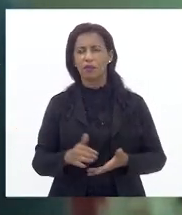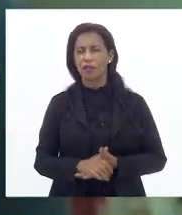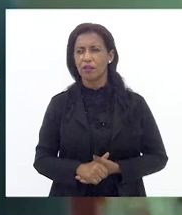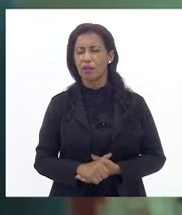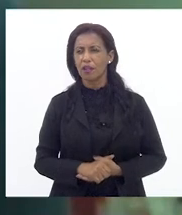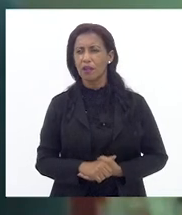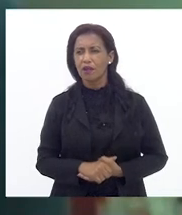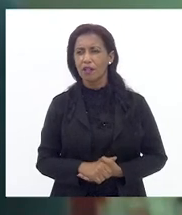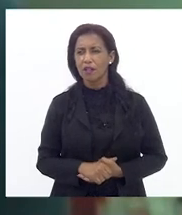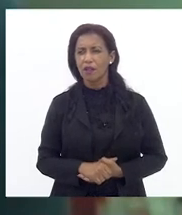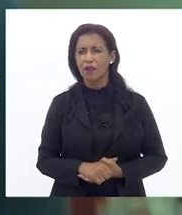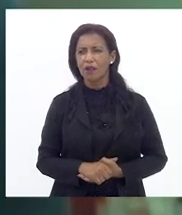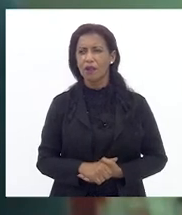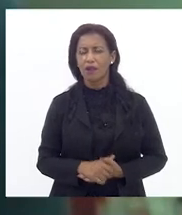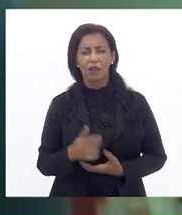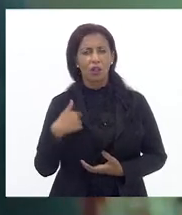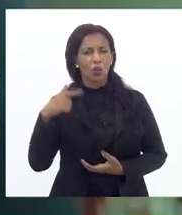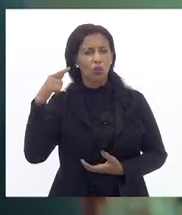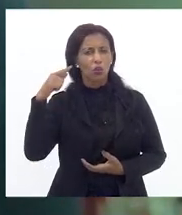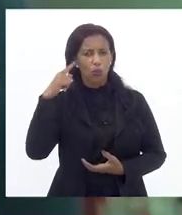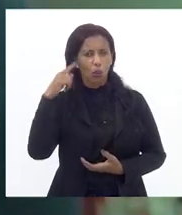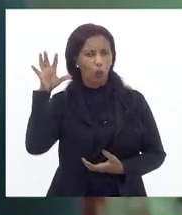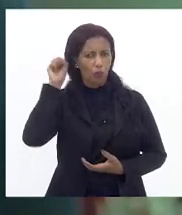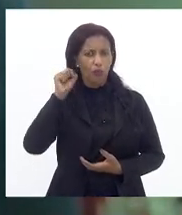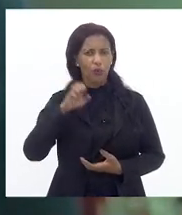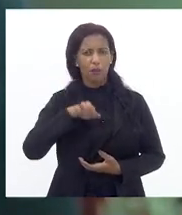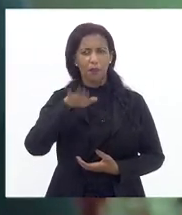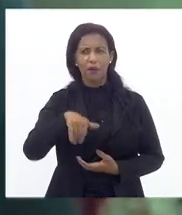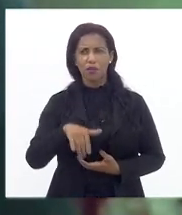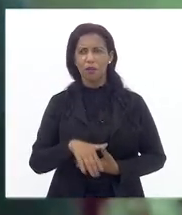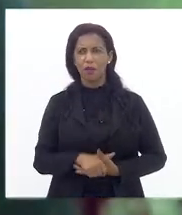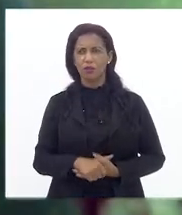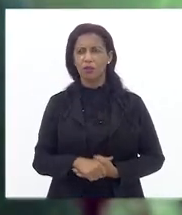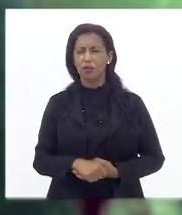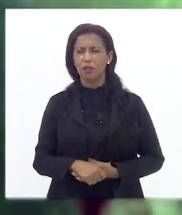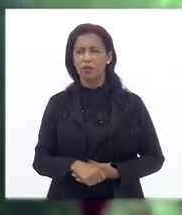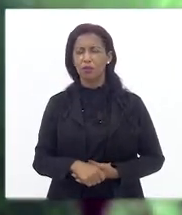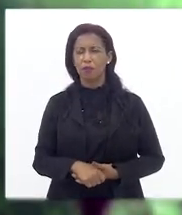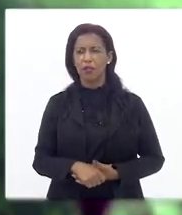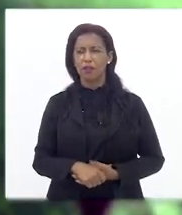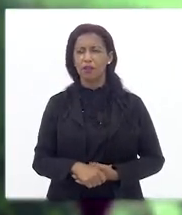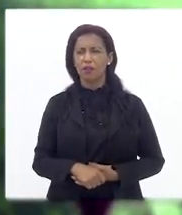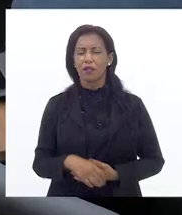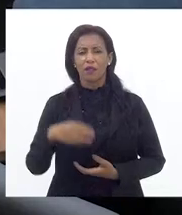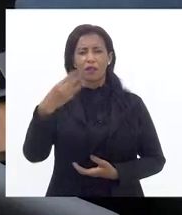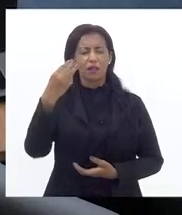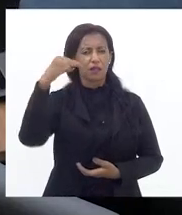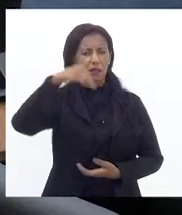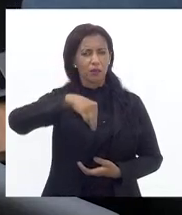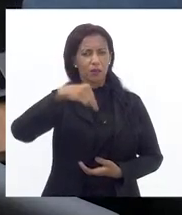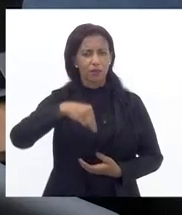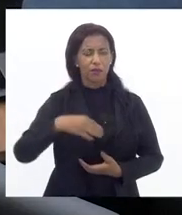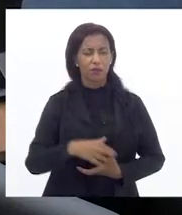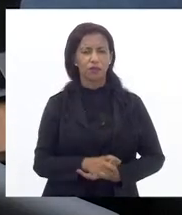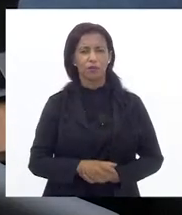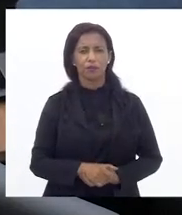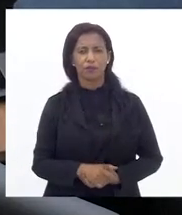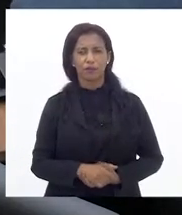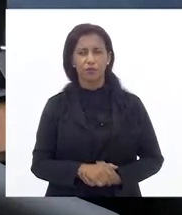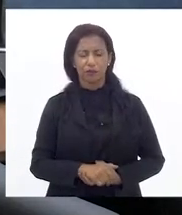vivo eu estou ouvindo bem por favor Sim estamos vivendo três minutos por favor Obrigado